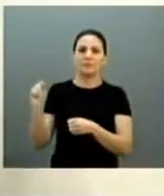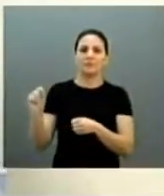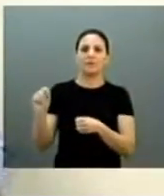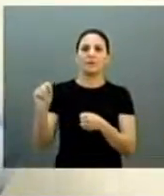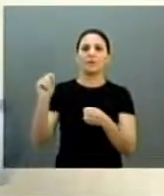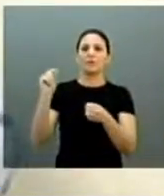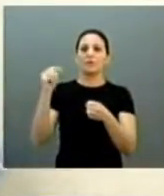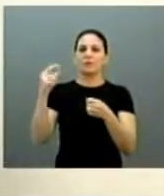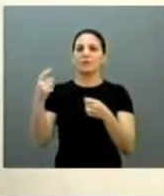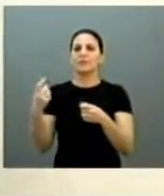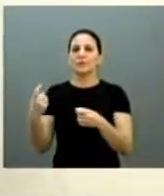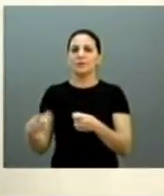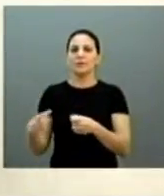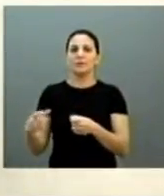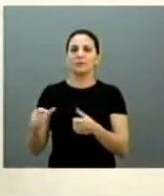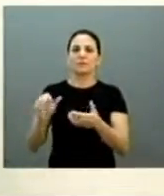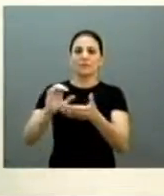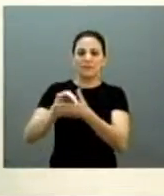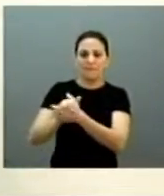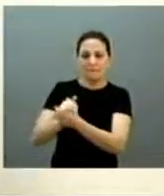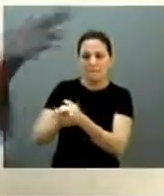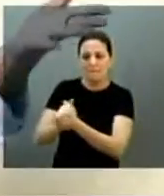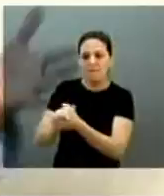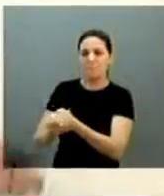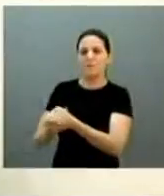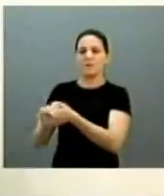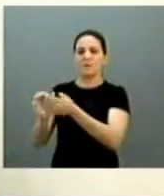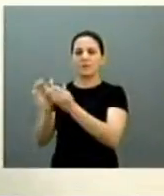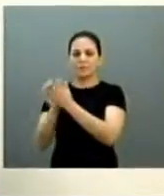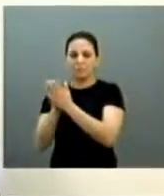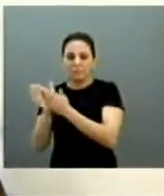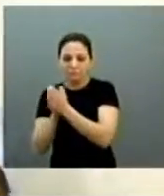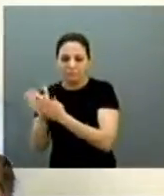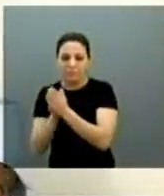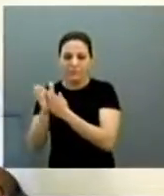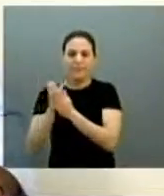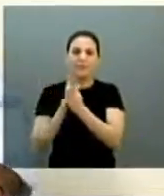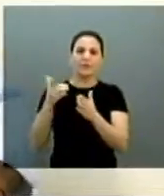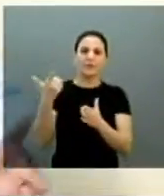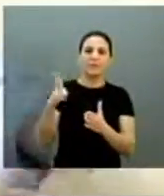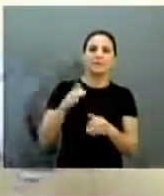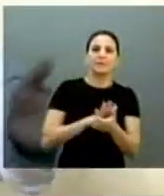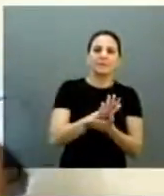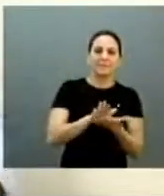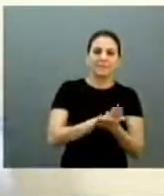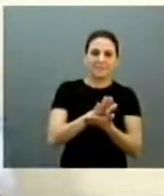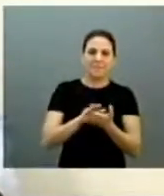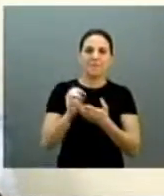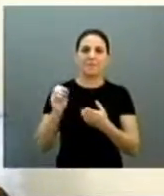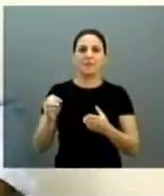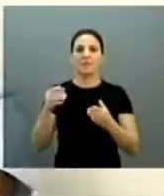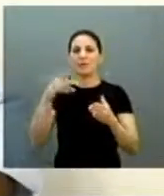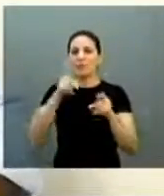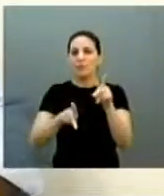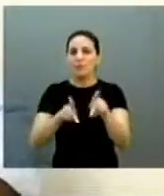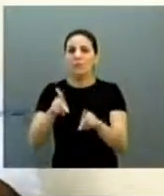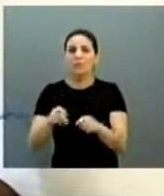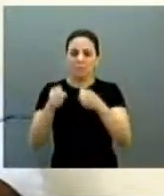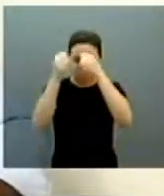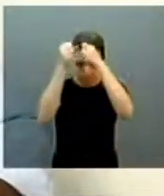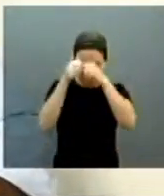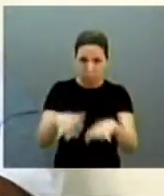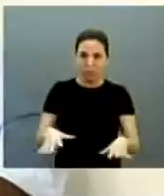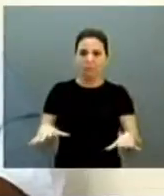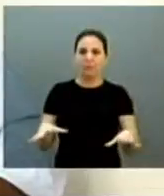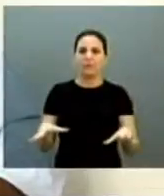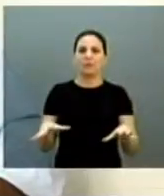mão, toalhinha para enxugar a mão. E na periferia não tem nada. Agora, é a população que destrói. É claro que a população